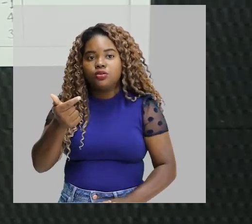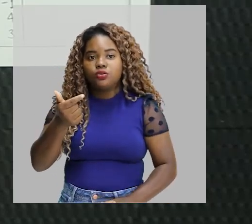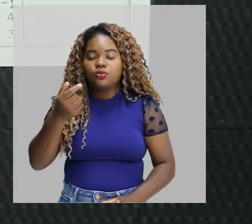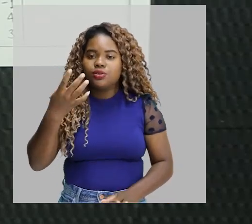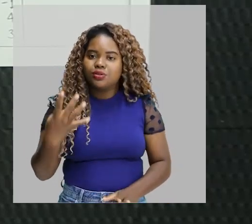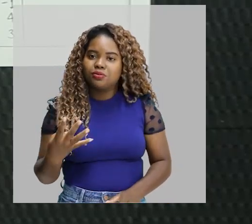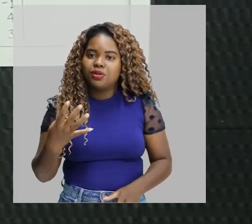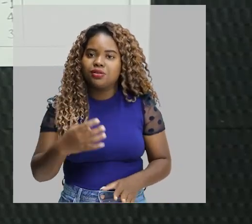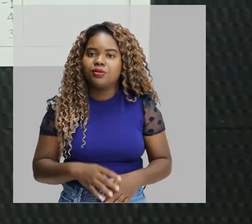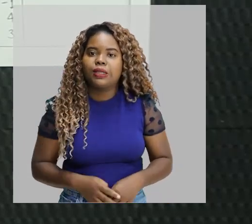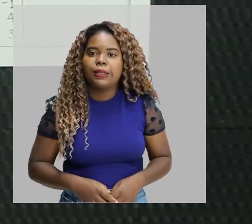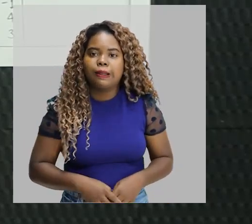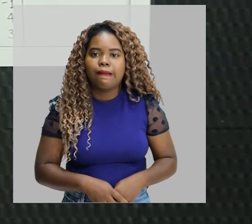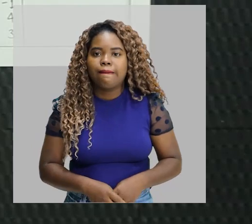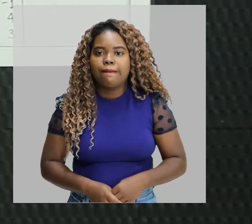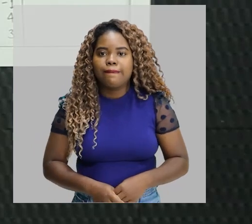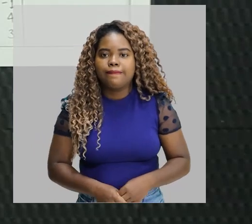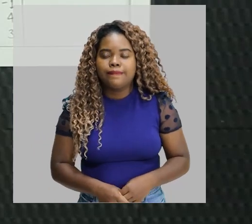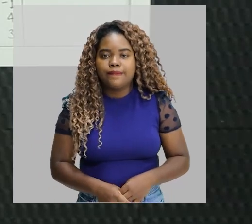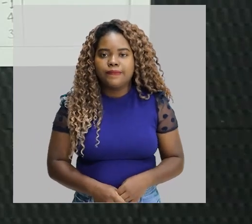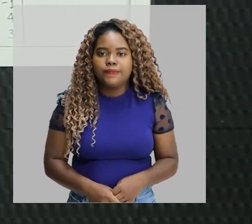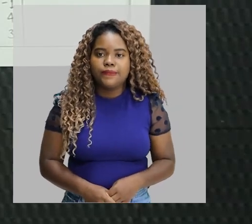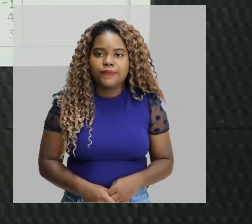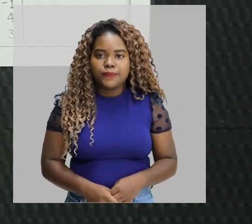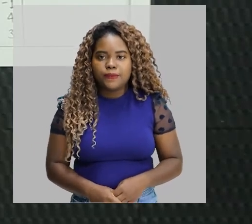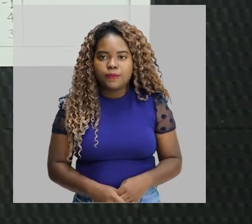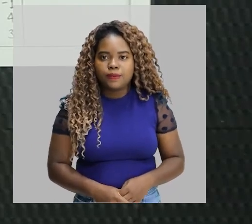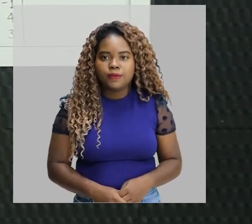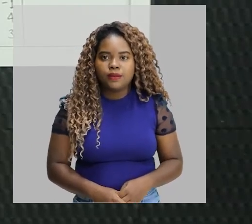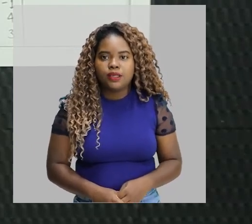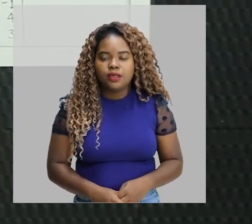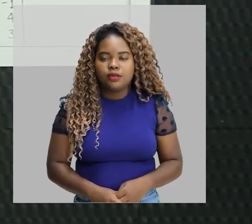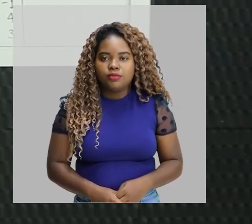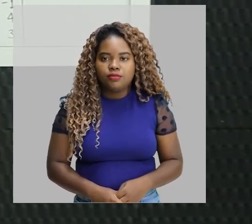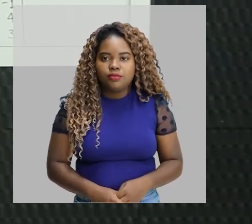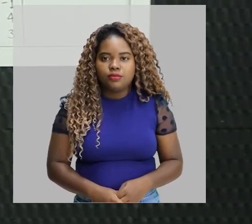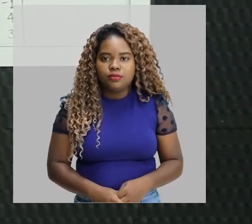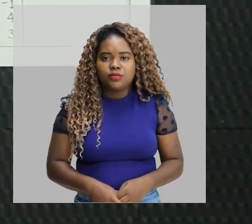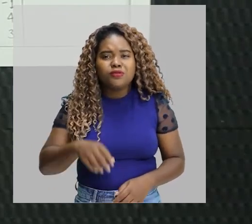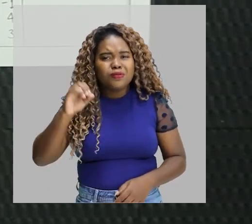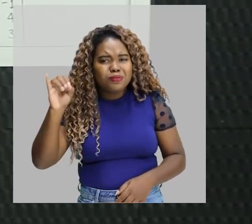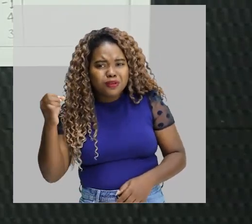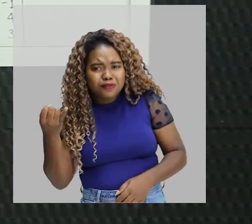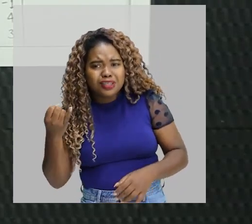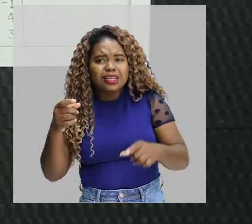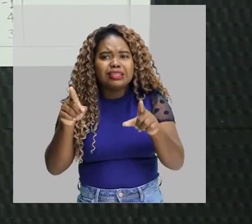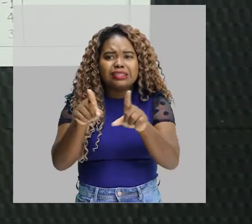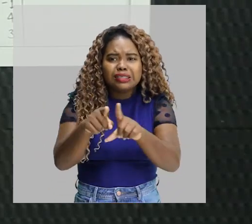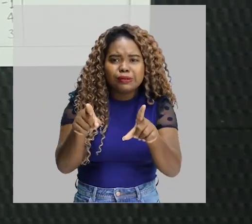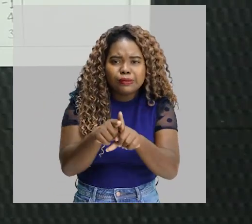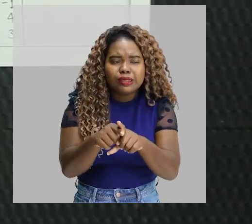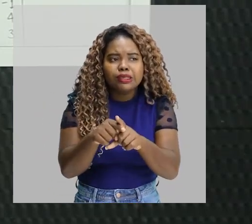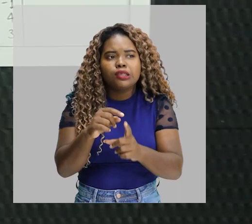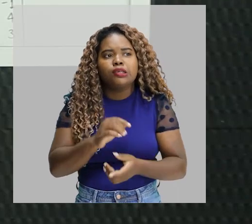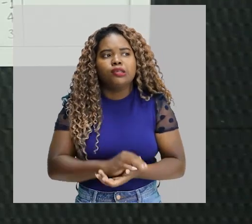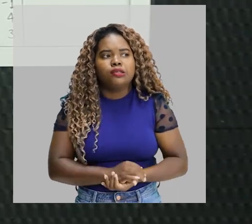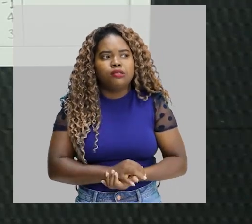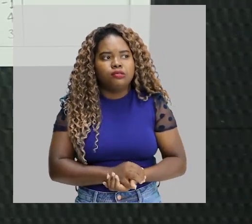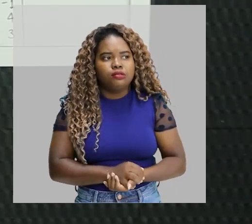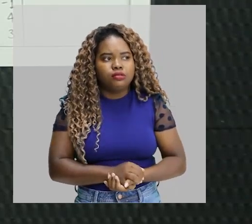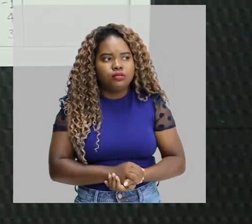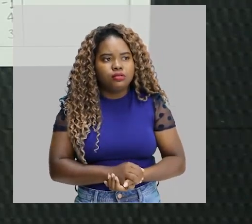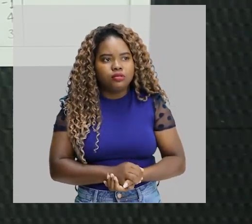zero -3 2 e 4 certo galera eu vou aproveitar e já vamos aqui